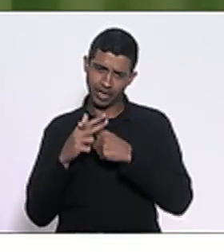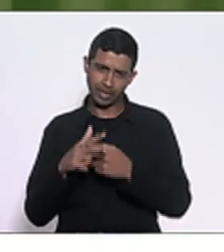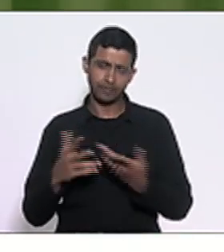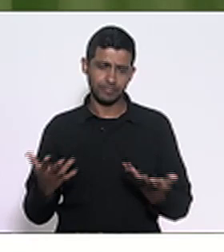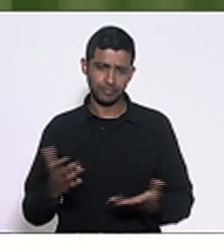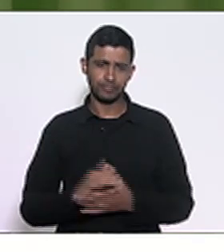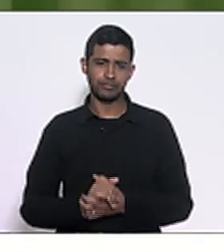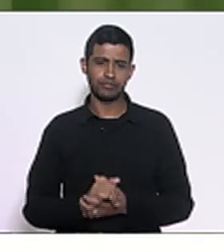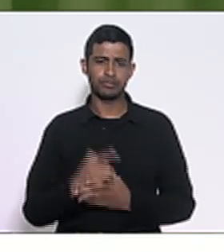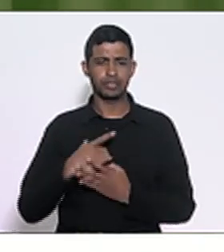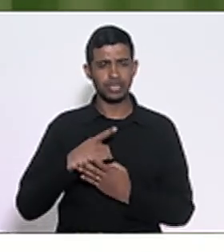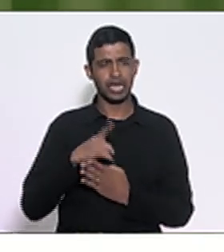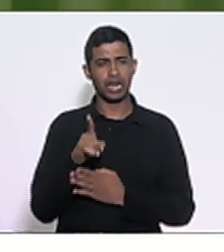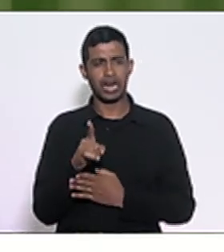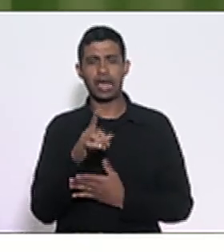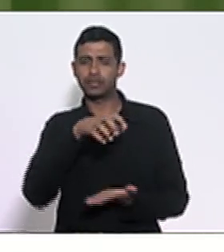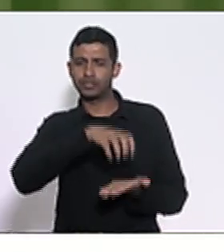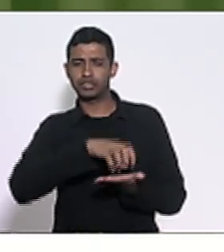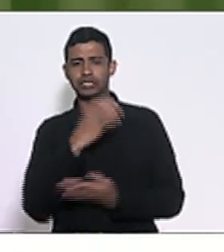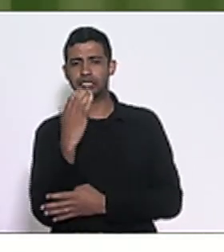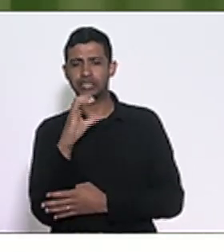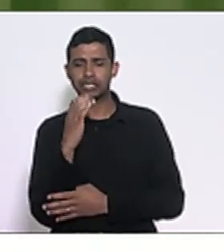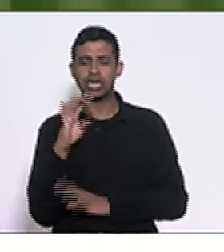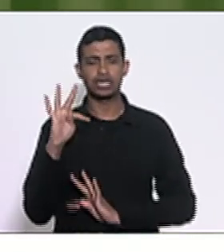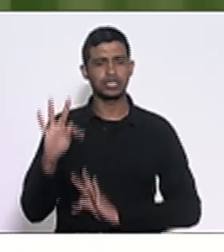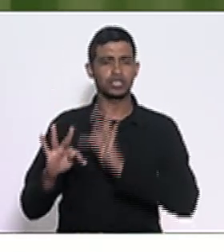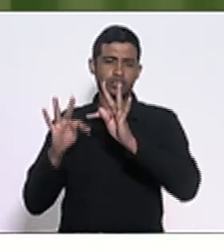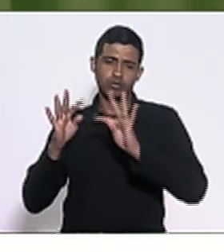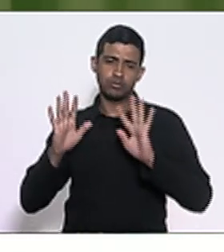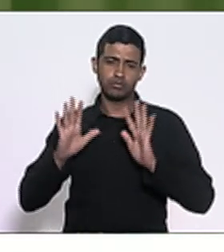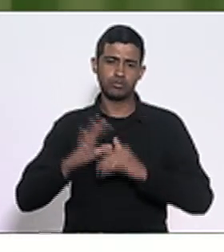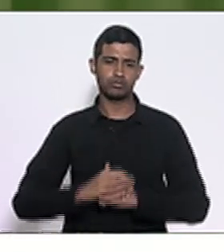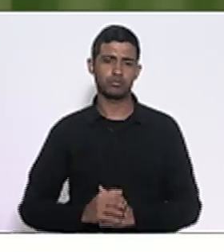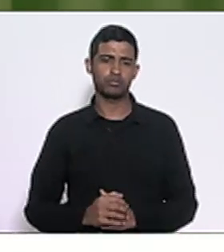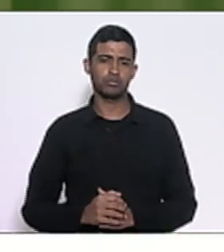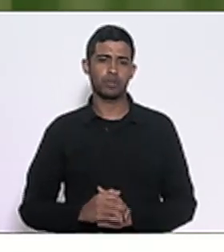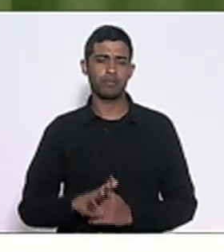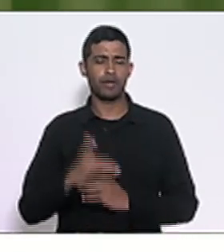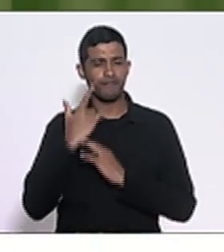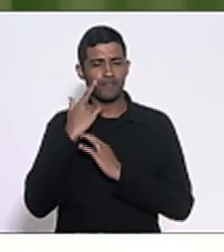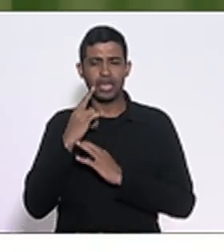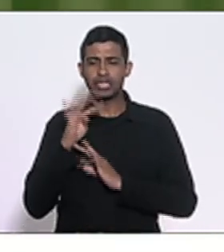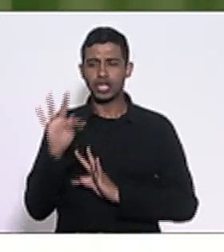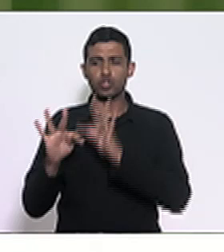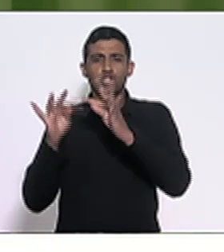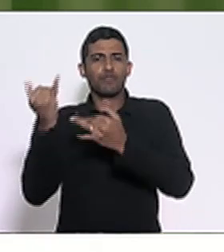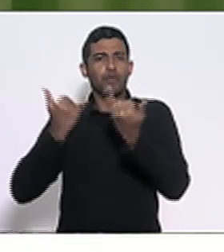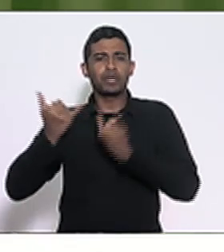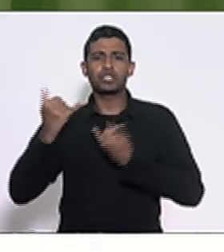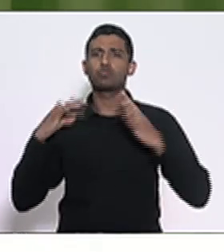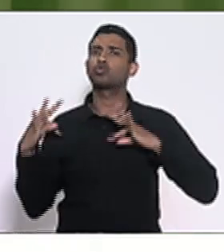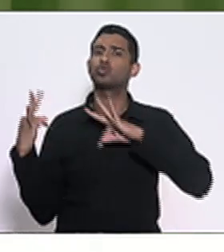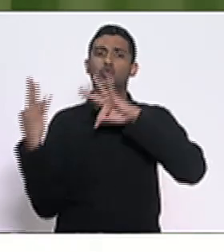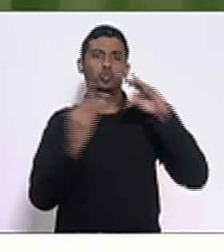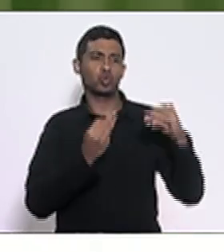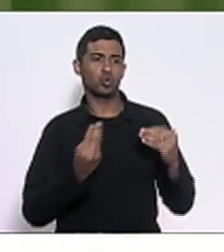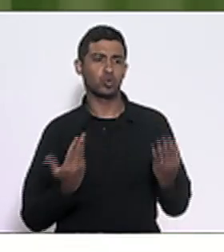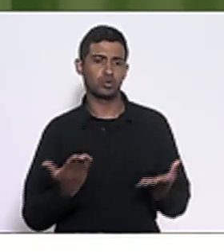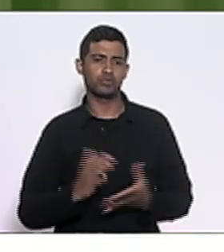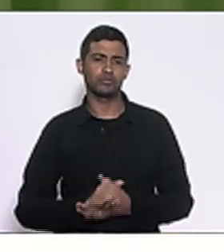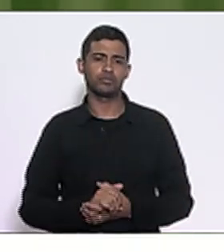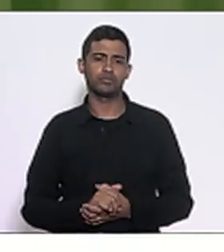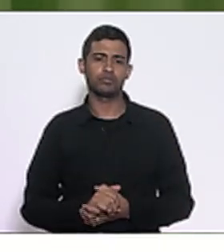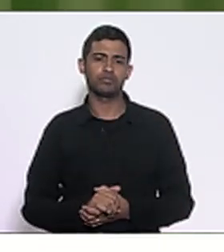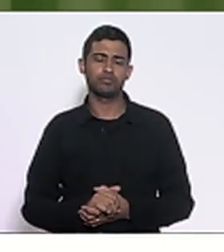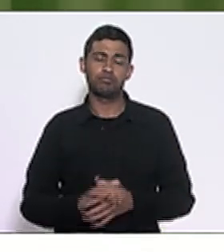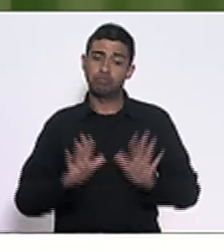vertentes, tem a vertente da ciência e tecnologia, mas assim, a tecnologia da informação está em tudo. Então, também faz sentido